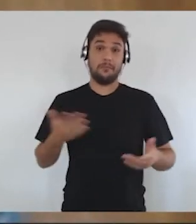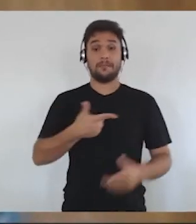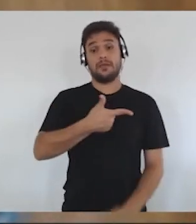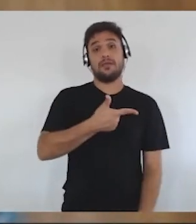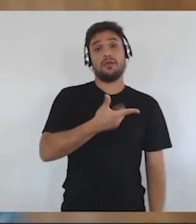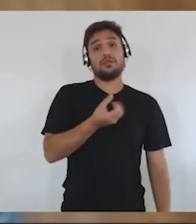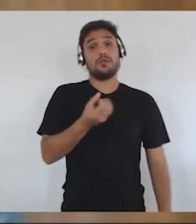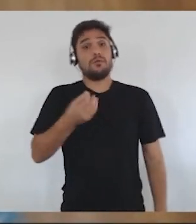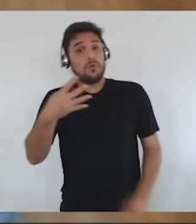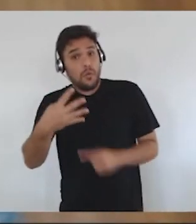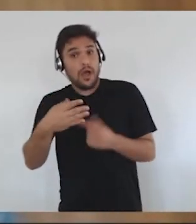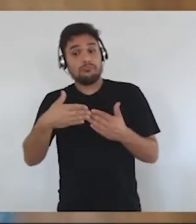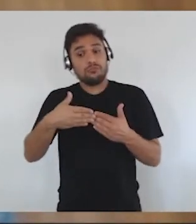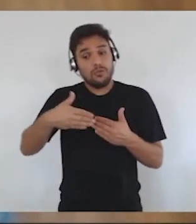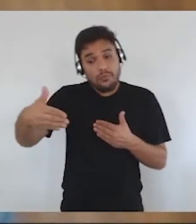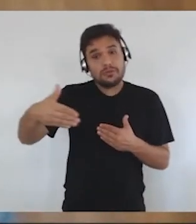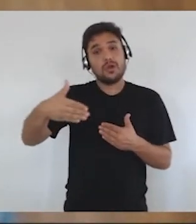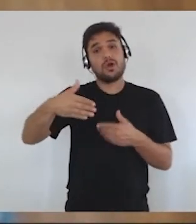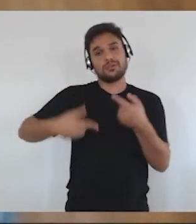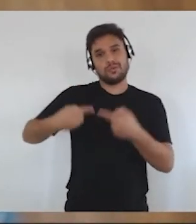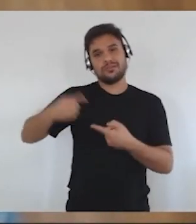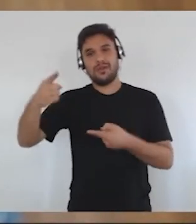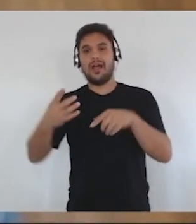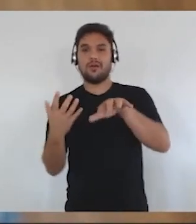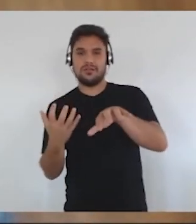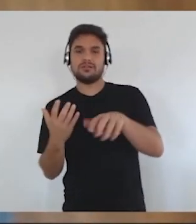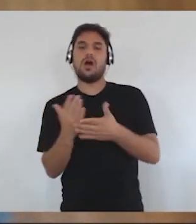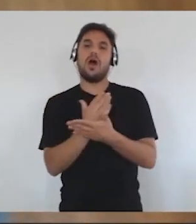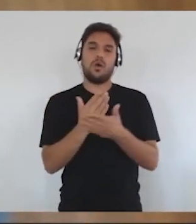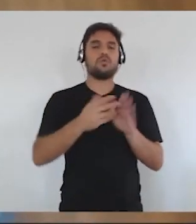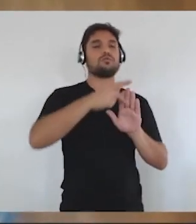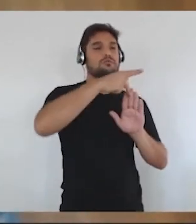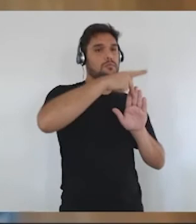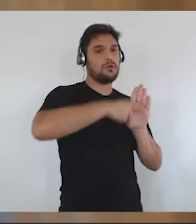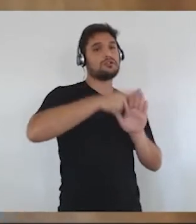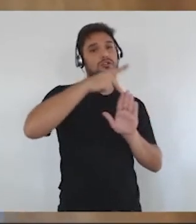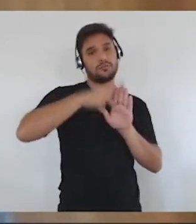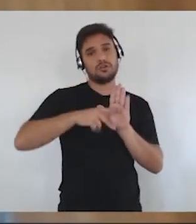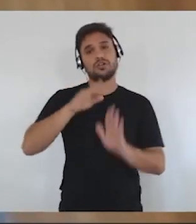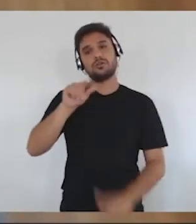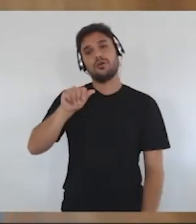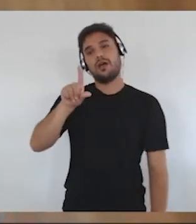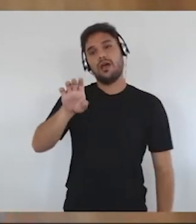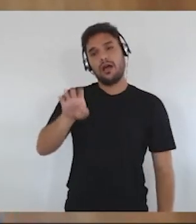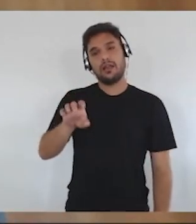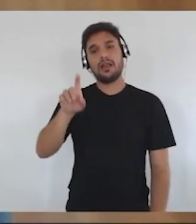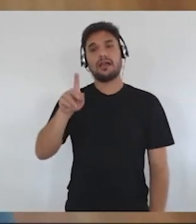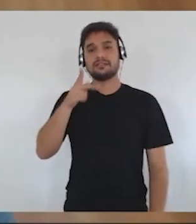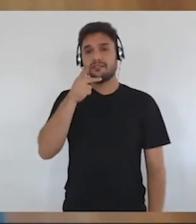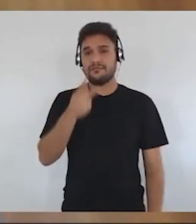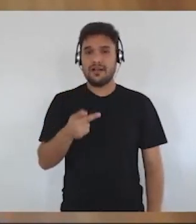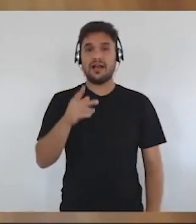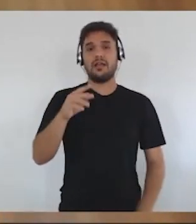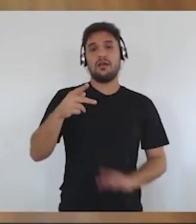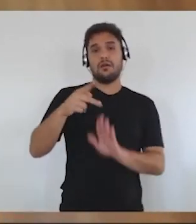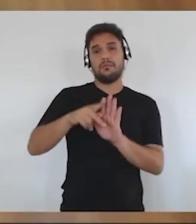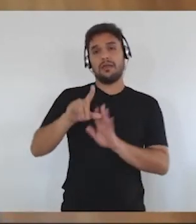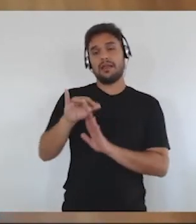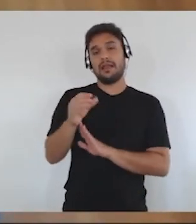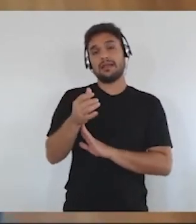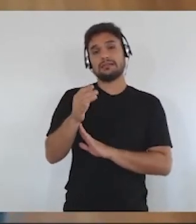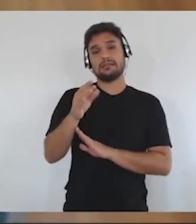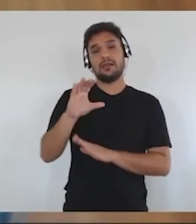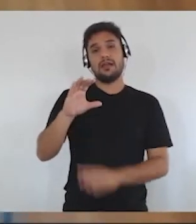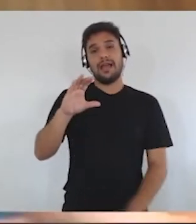2004, começa essa discussão no Congresso Nacional. Foram alguns projetos, inclusive o doutor Alex cita um PLS do Senado, de autoria do